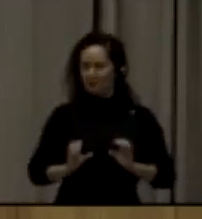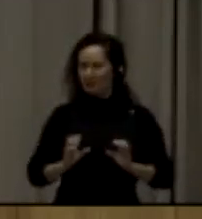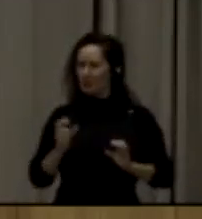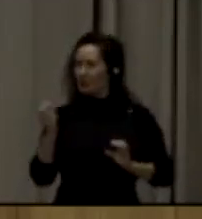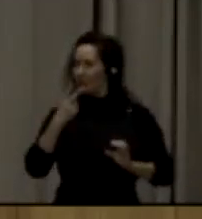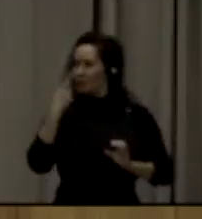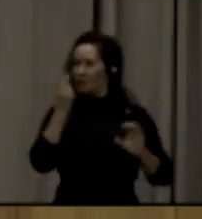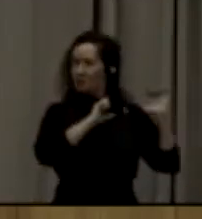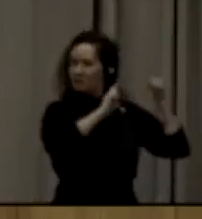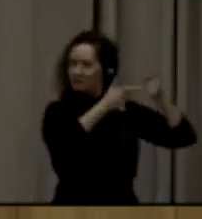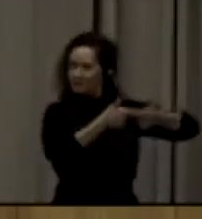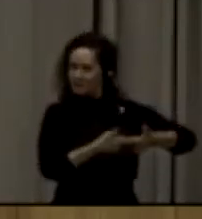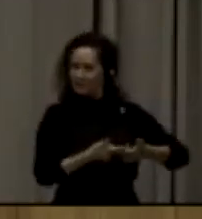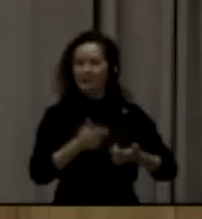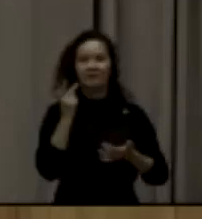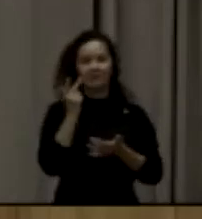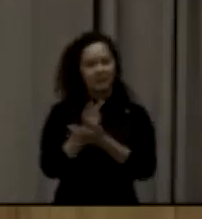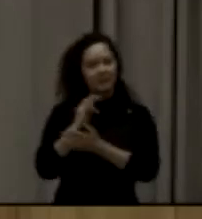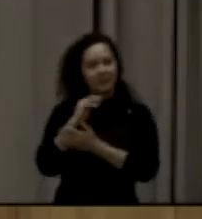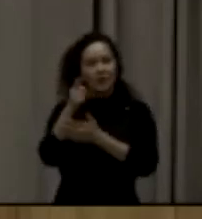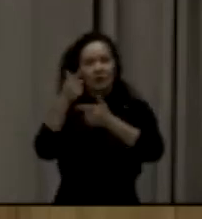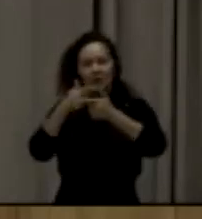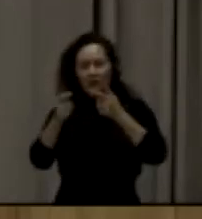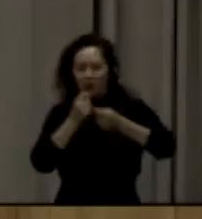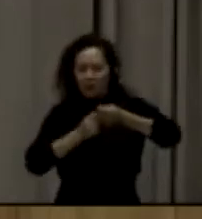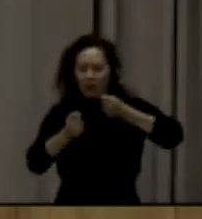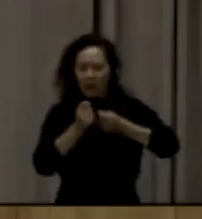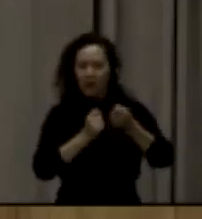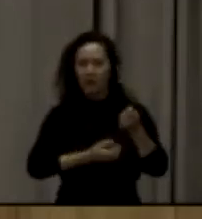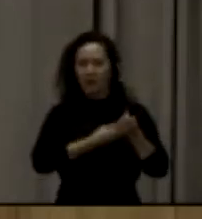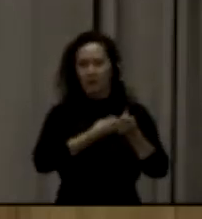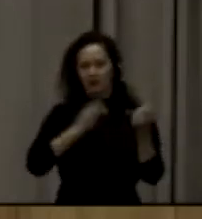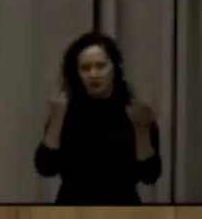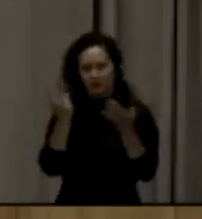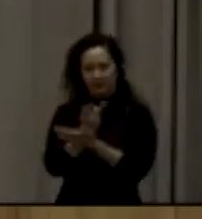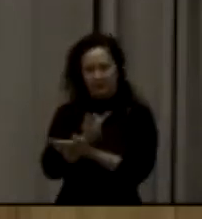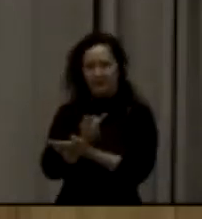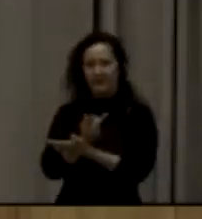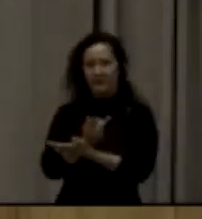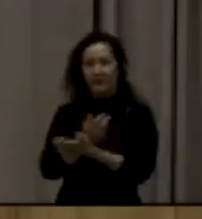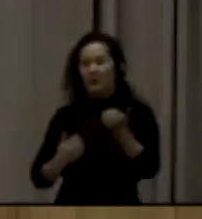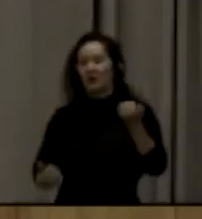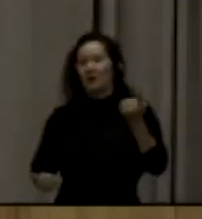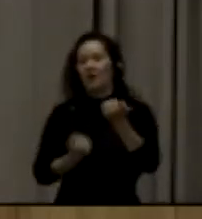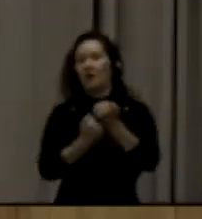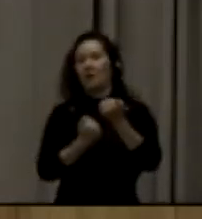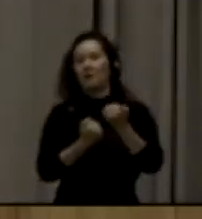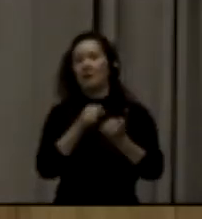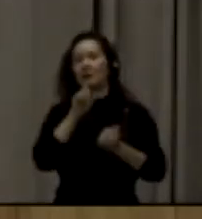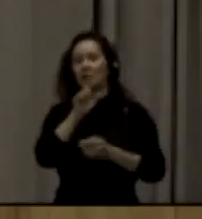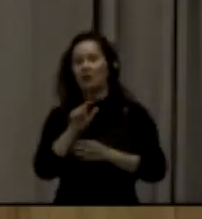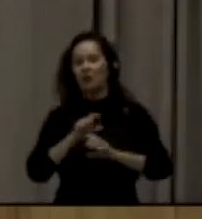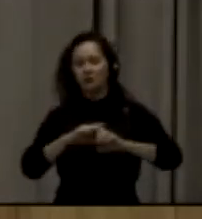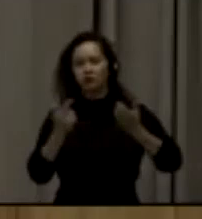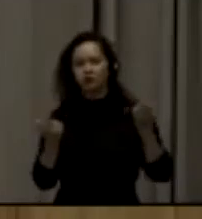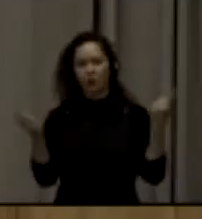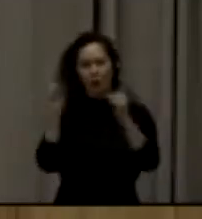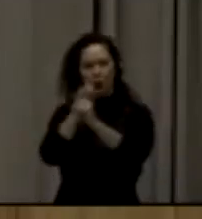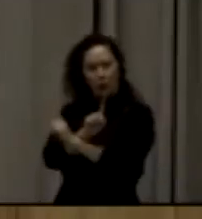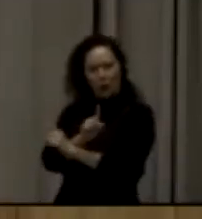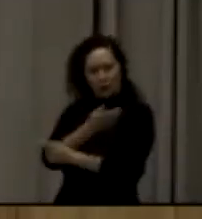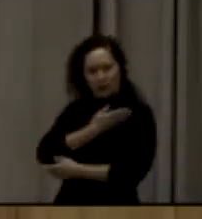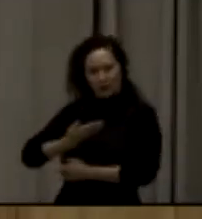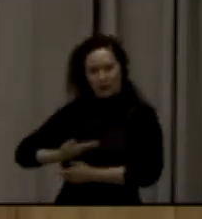valores conservadores, apesar de toda a crise econômica que estávamos vivendo, que favorecia o crescimento da oposição, no